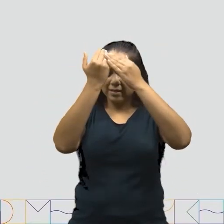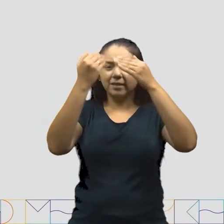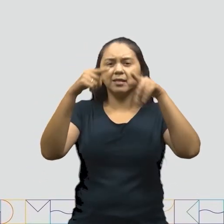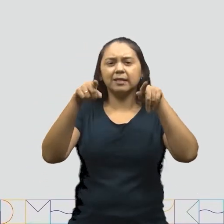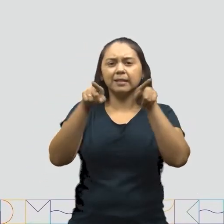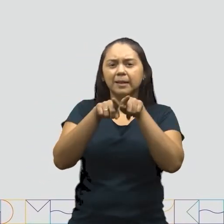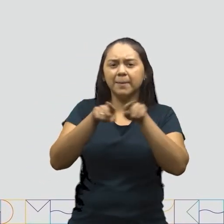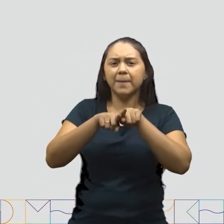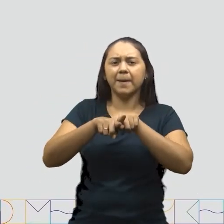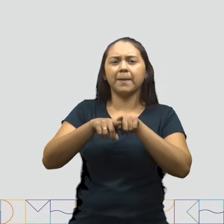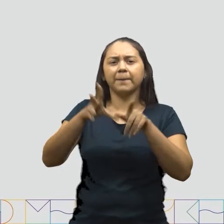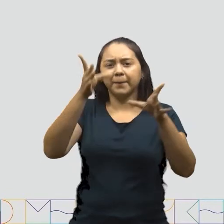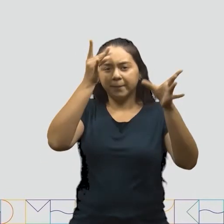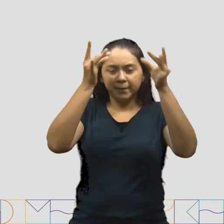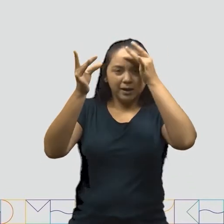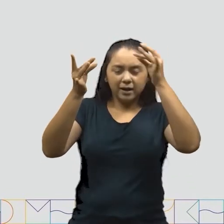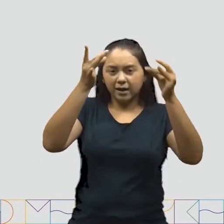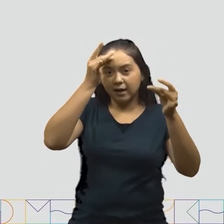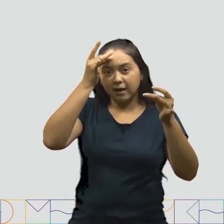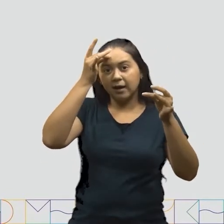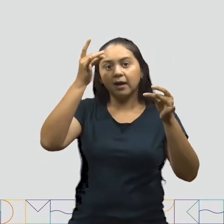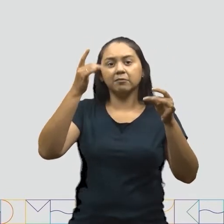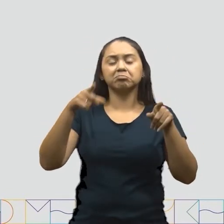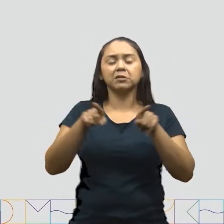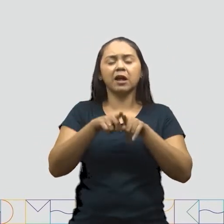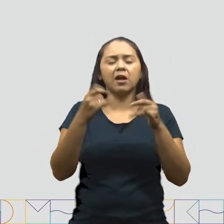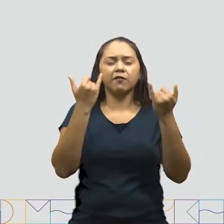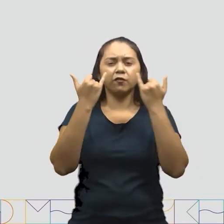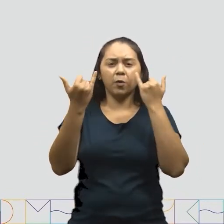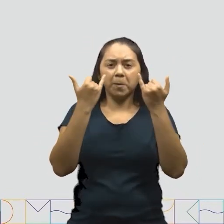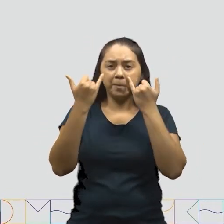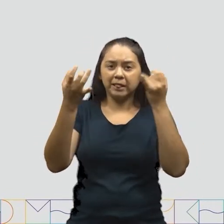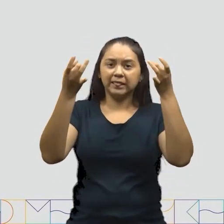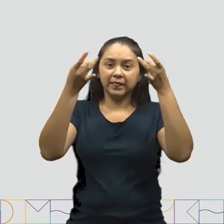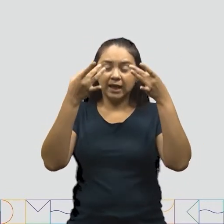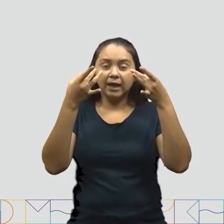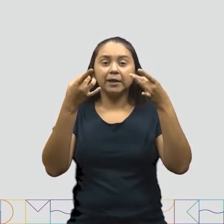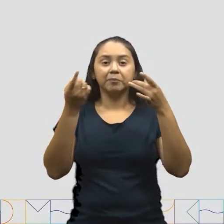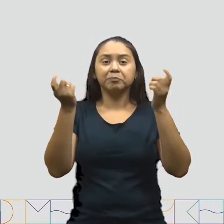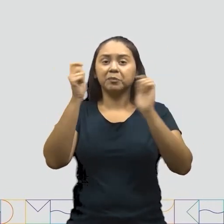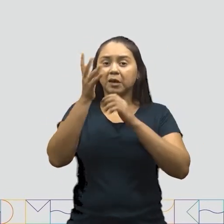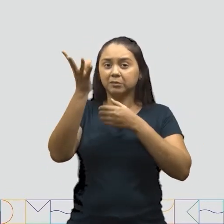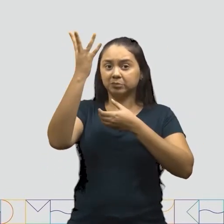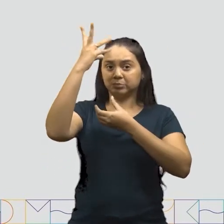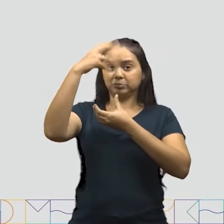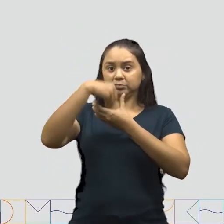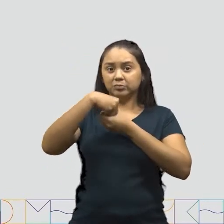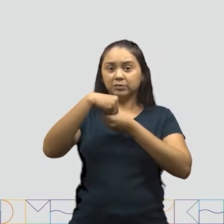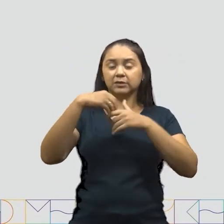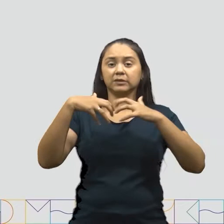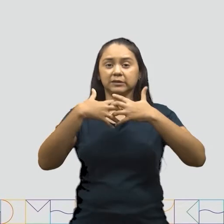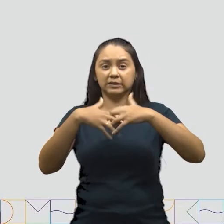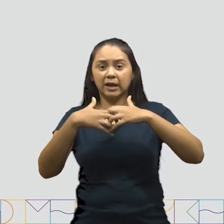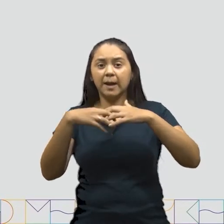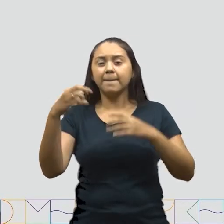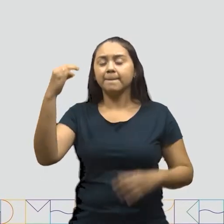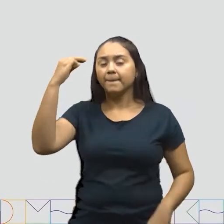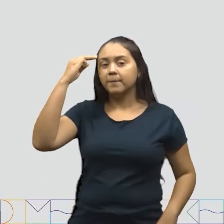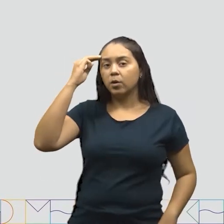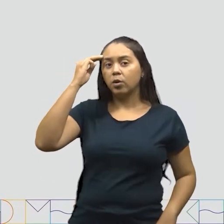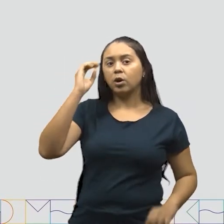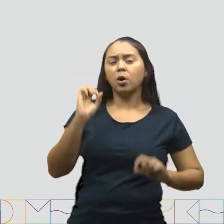recuperar, evocar informações disponíveis, seja internamente, no cérebro, memória